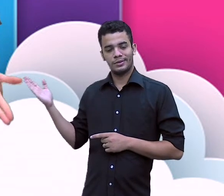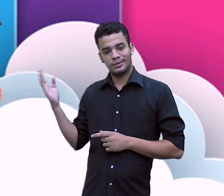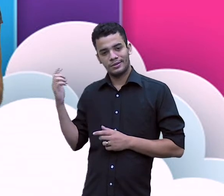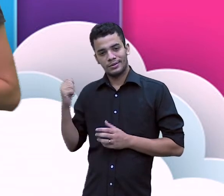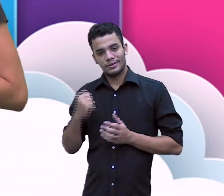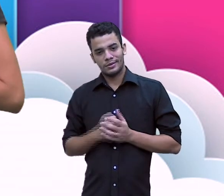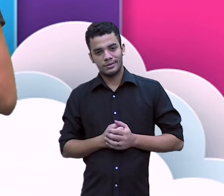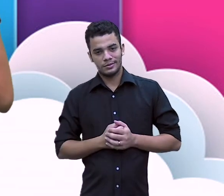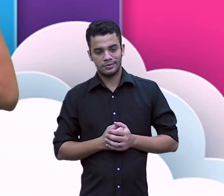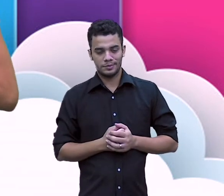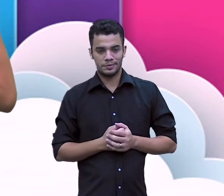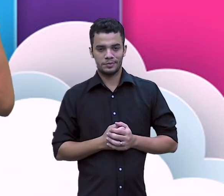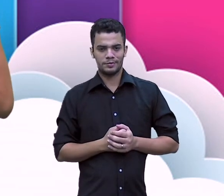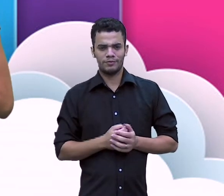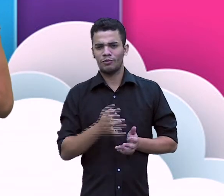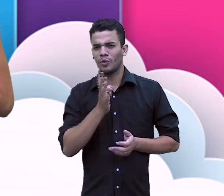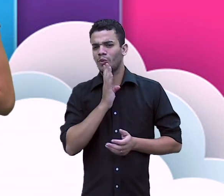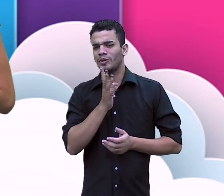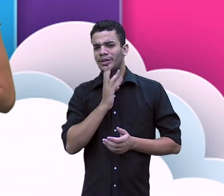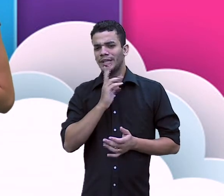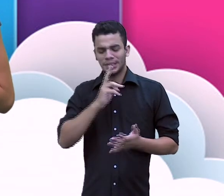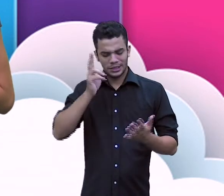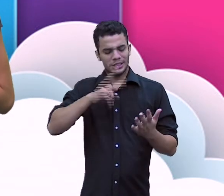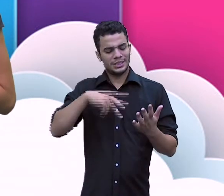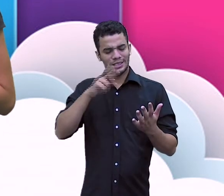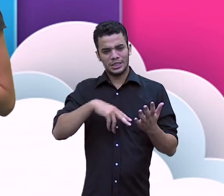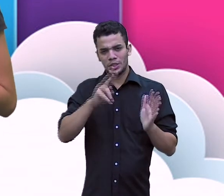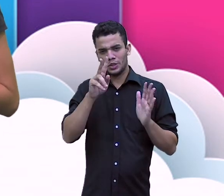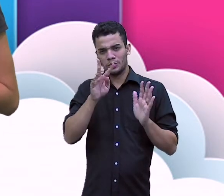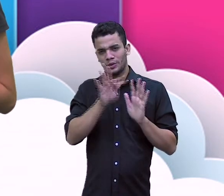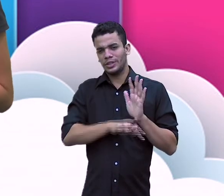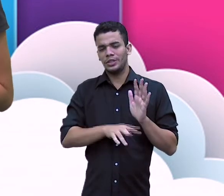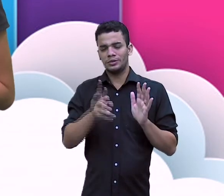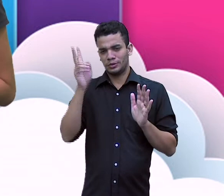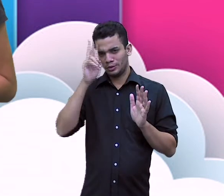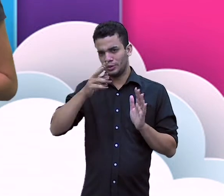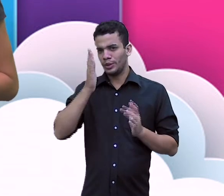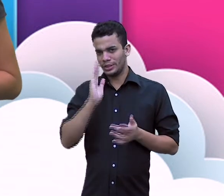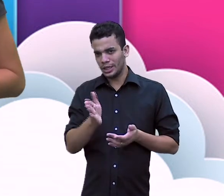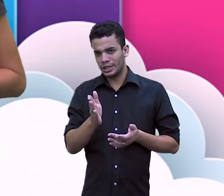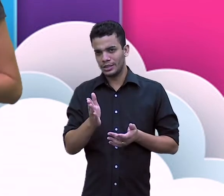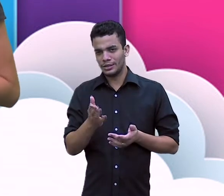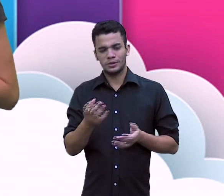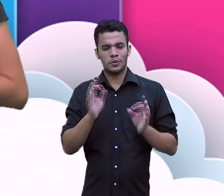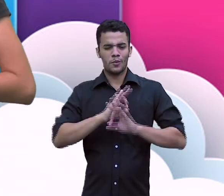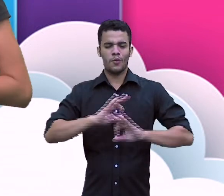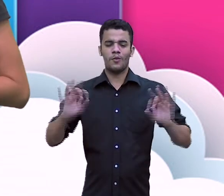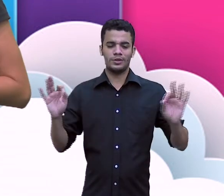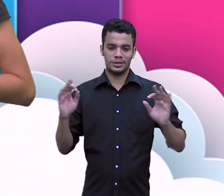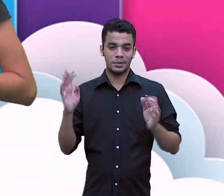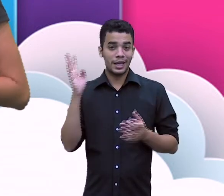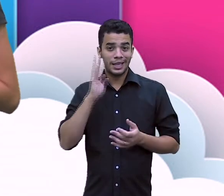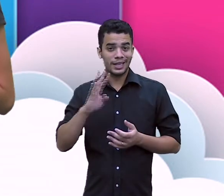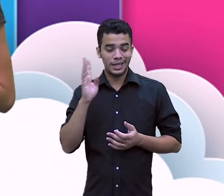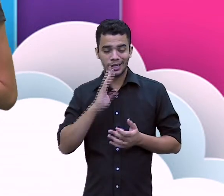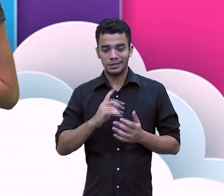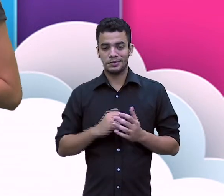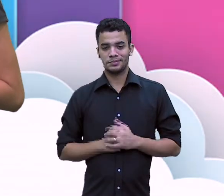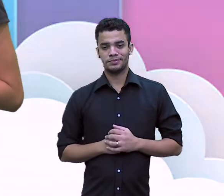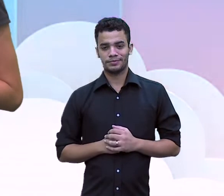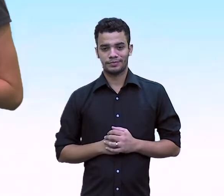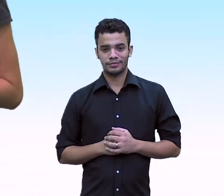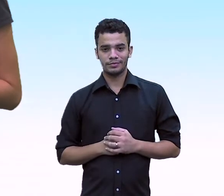ouviu alguma fábula de Monteiro Lobato? São muito boas, não é mesmo? Esta é mais